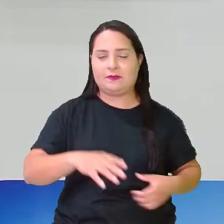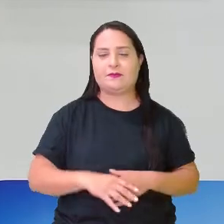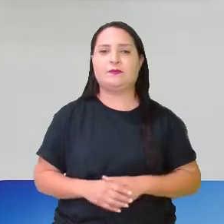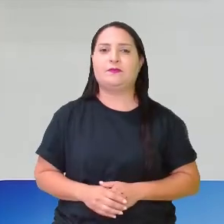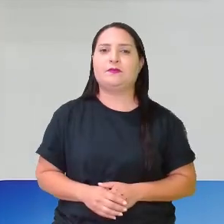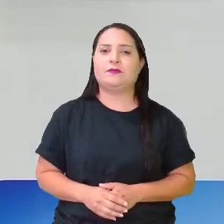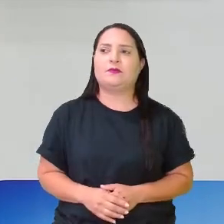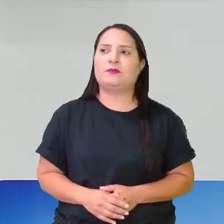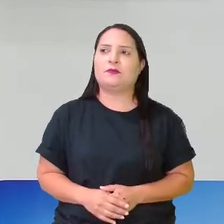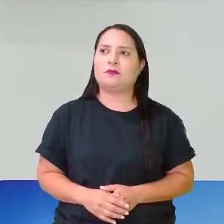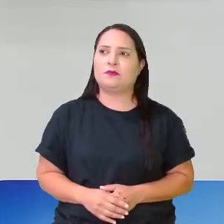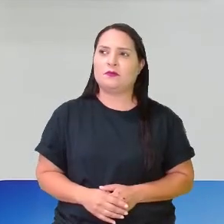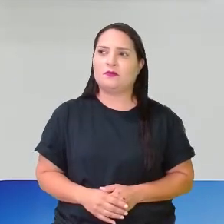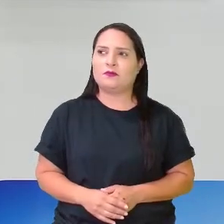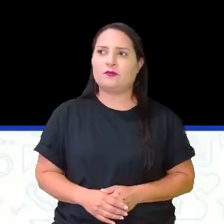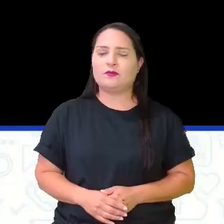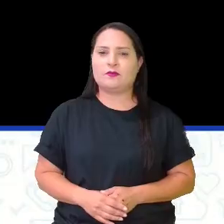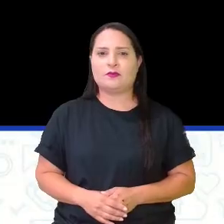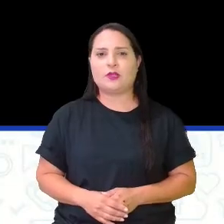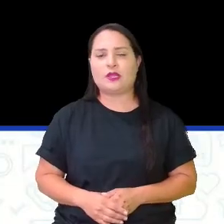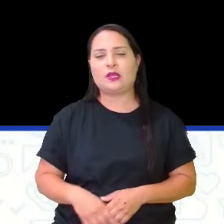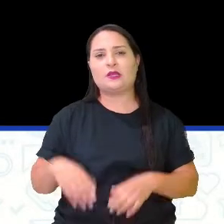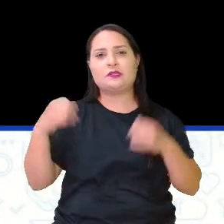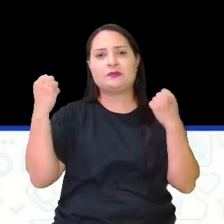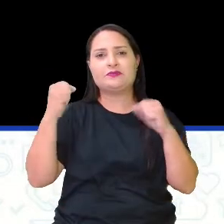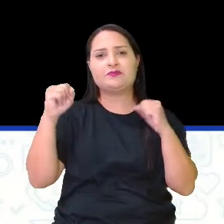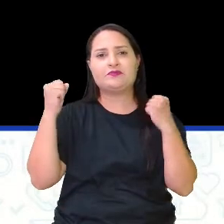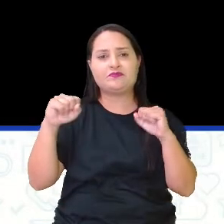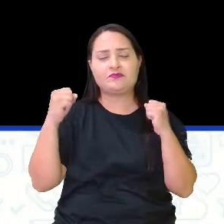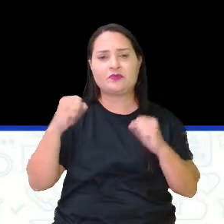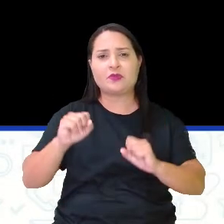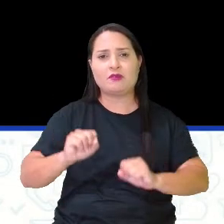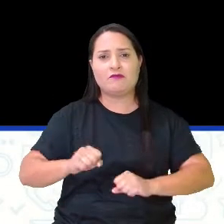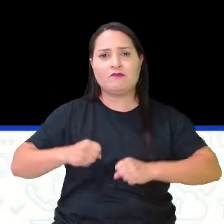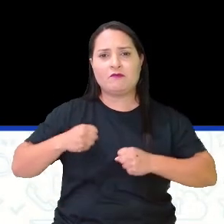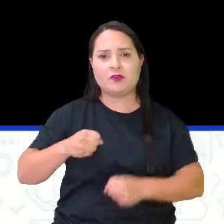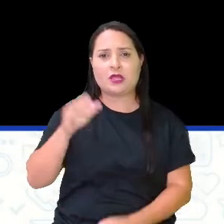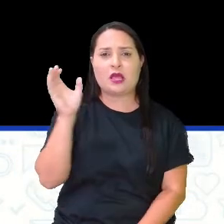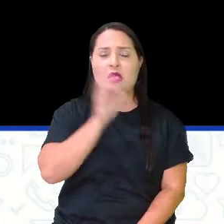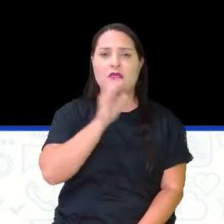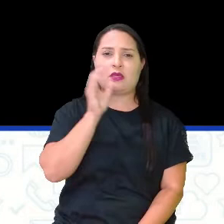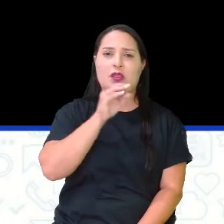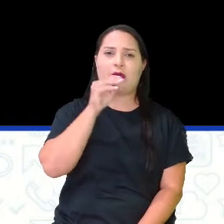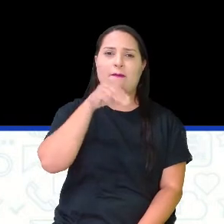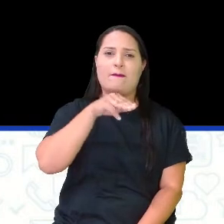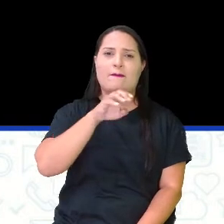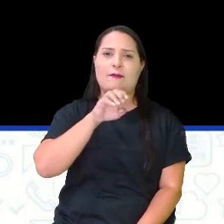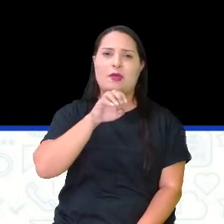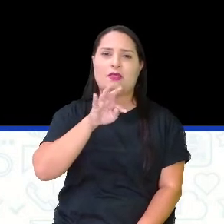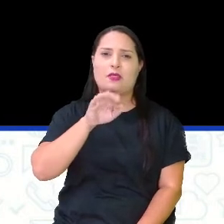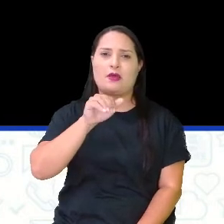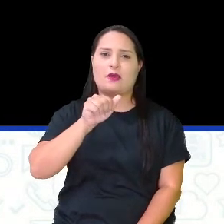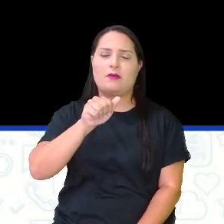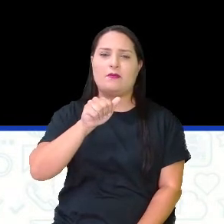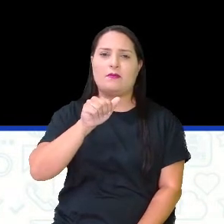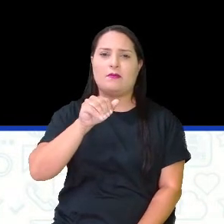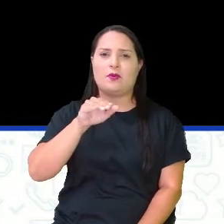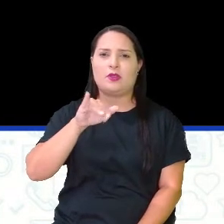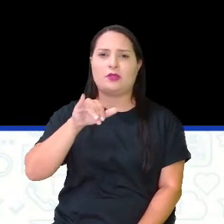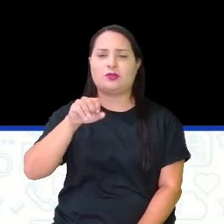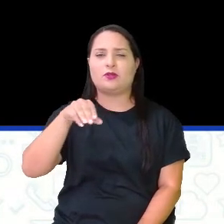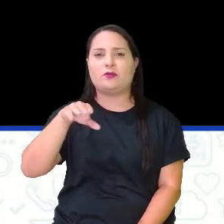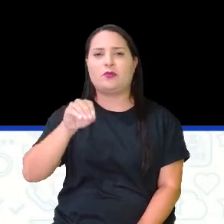peso. Então, ó, os exercícios de força, eles aceleram o metabolismo em quase